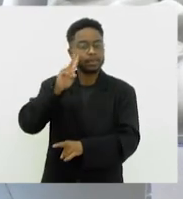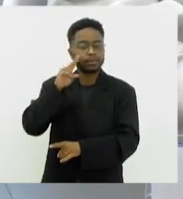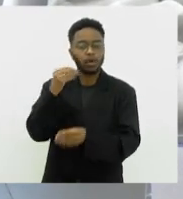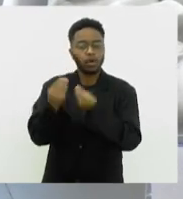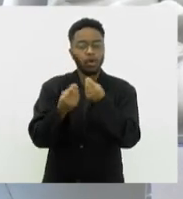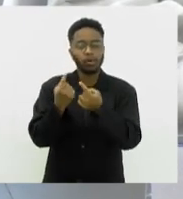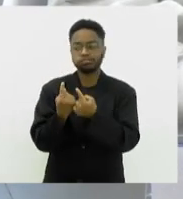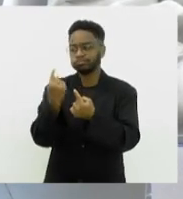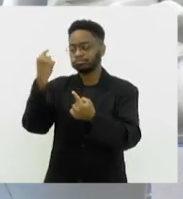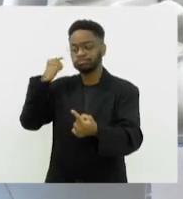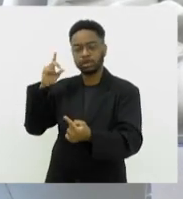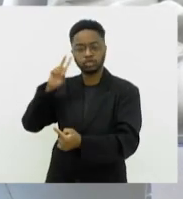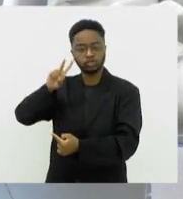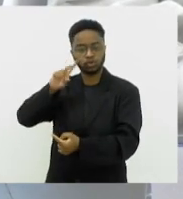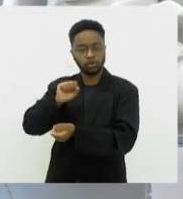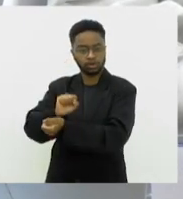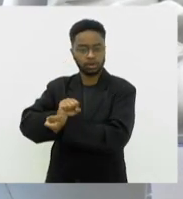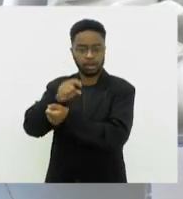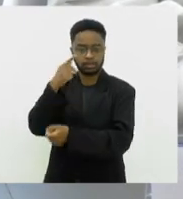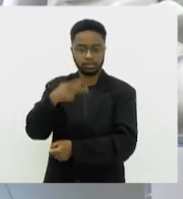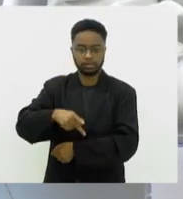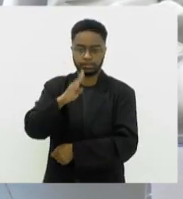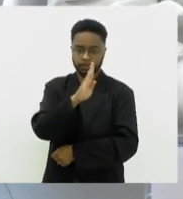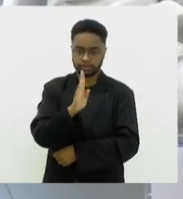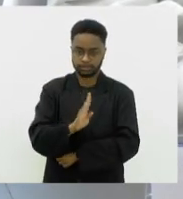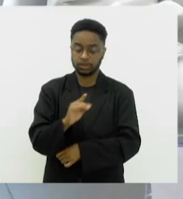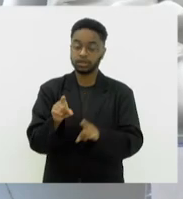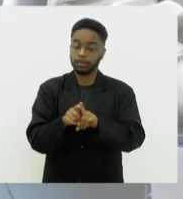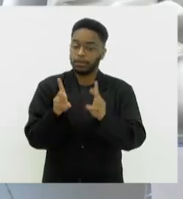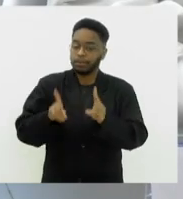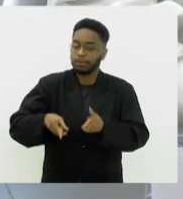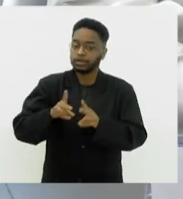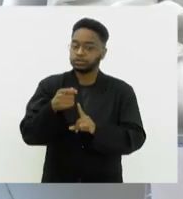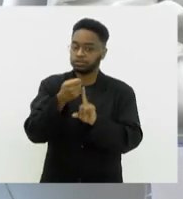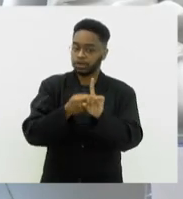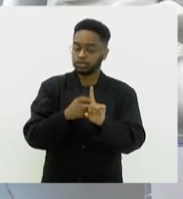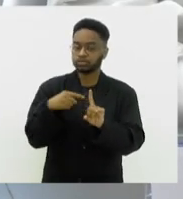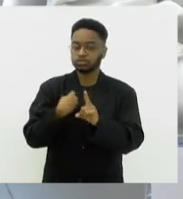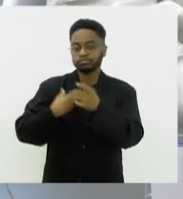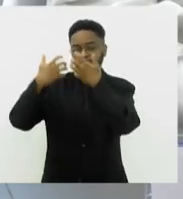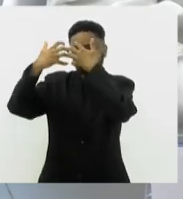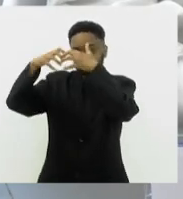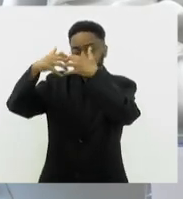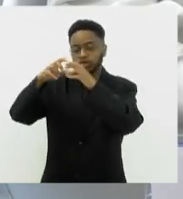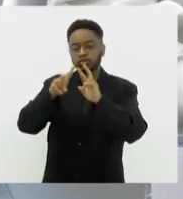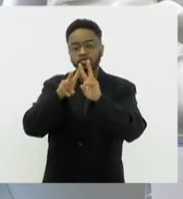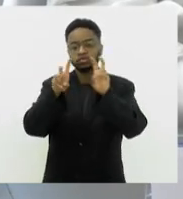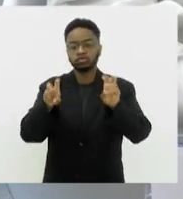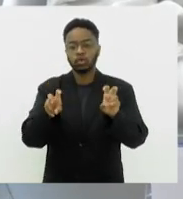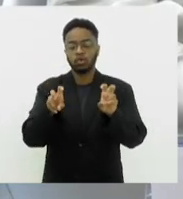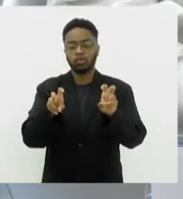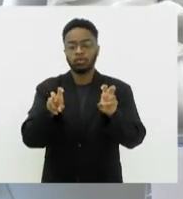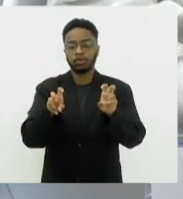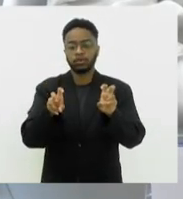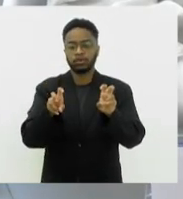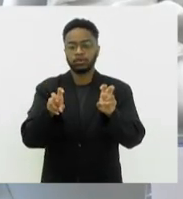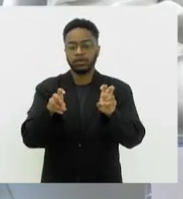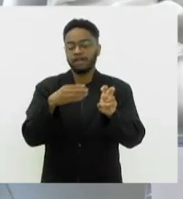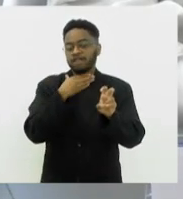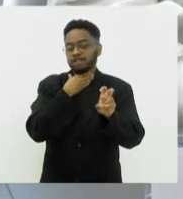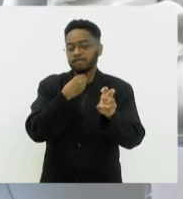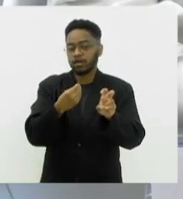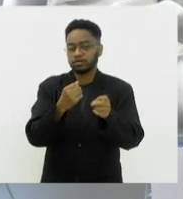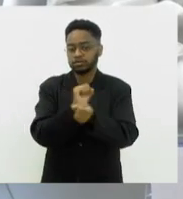escravista do nosso país e É nesse mesmo mês em especial que refletimos sobre a falsa Abolição